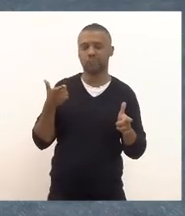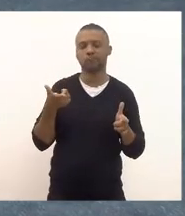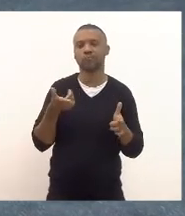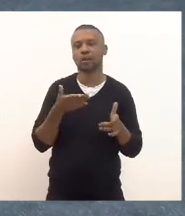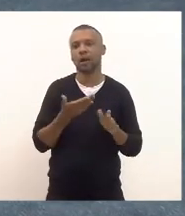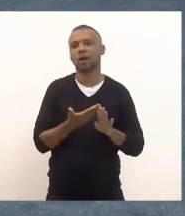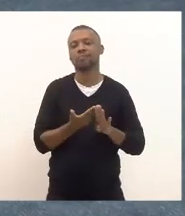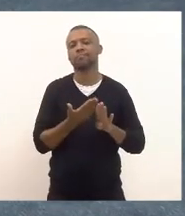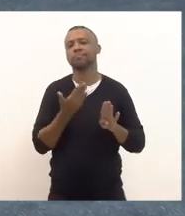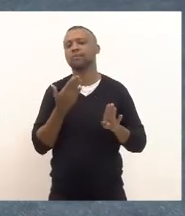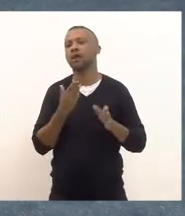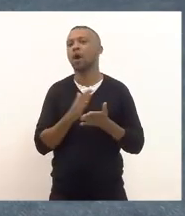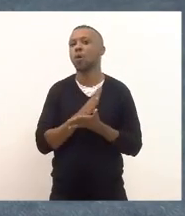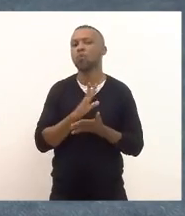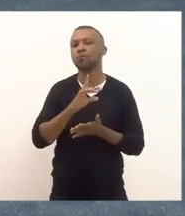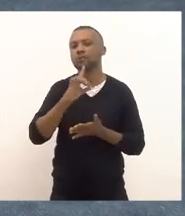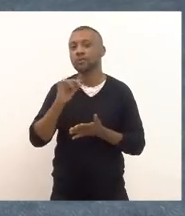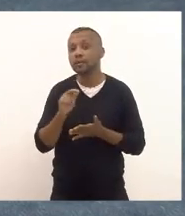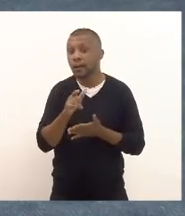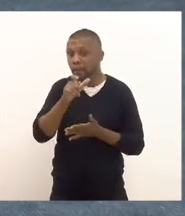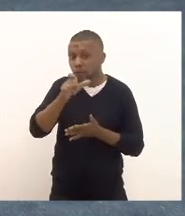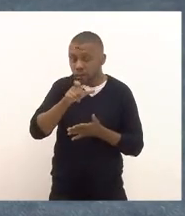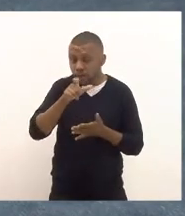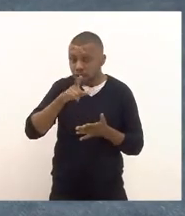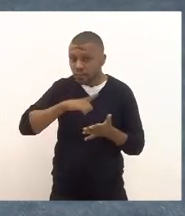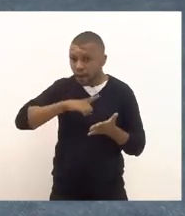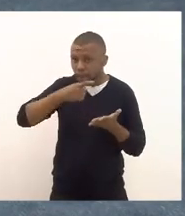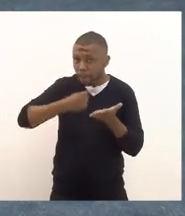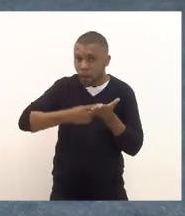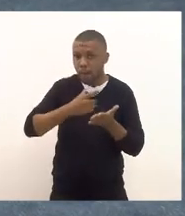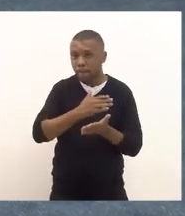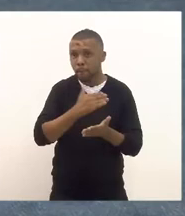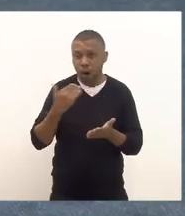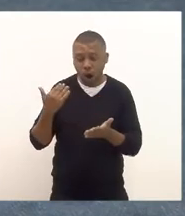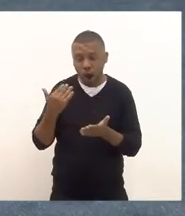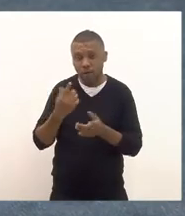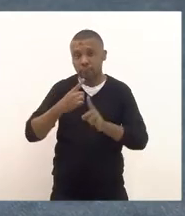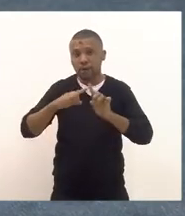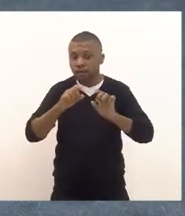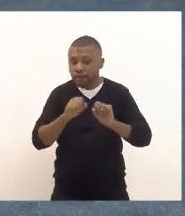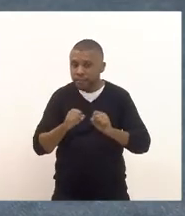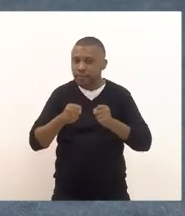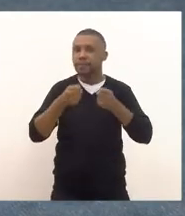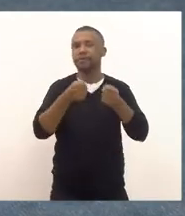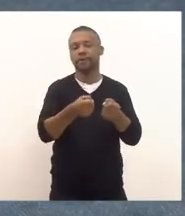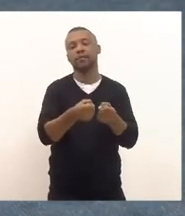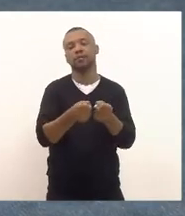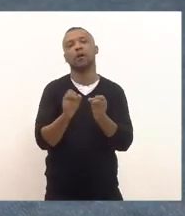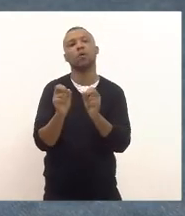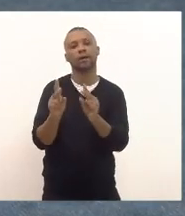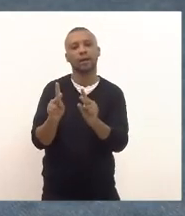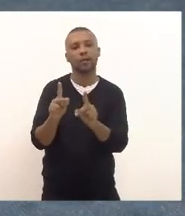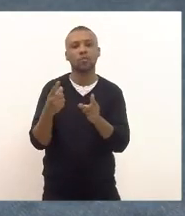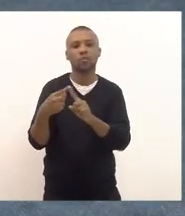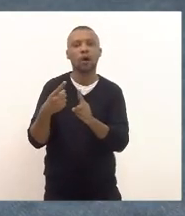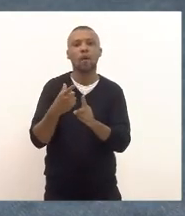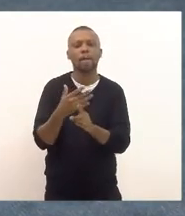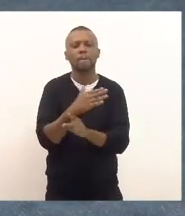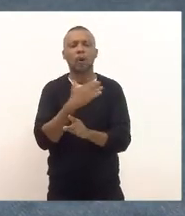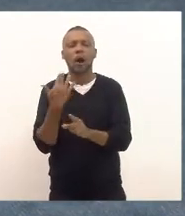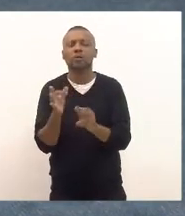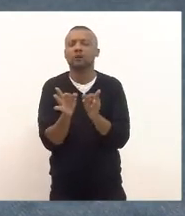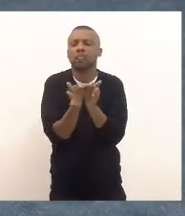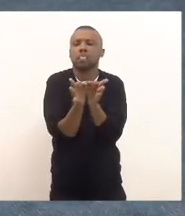por alguns dias daquele que se envolvesse com uma note ainda que fosse em legítima defesa até porque uma morte não pode ser